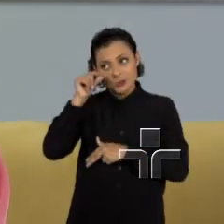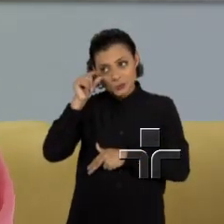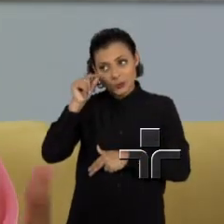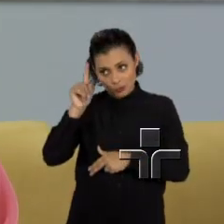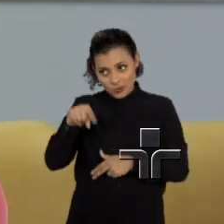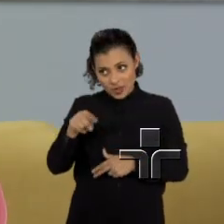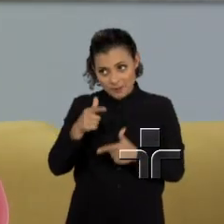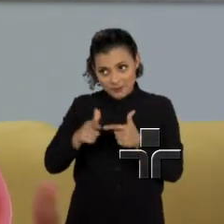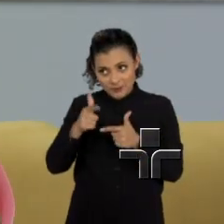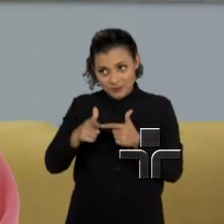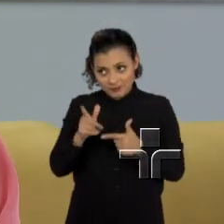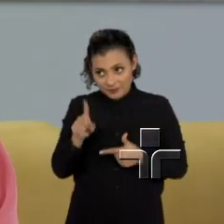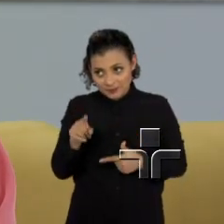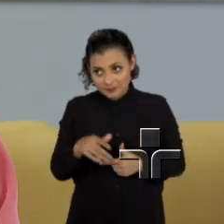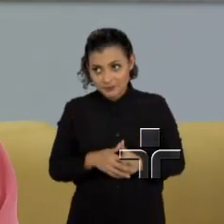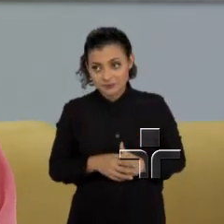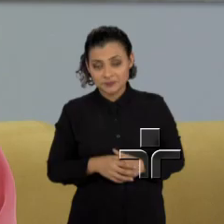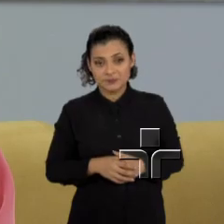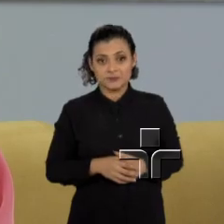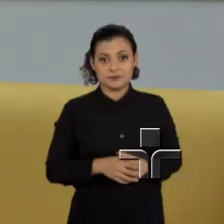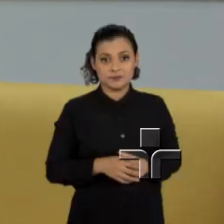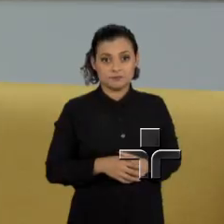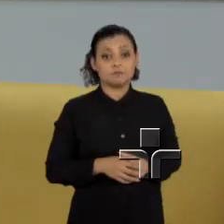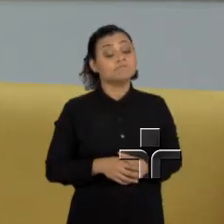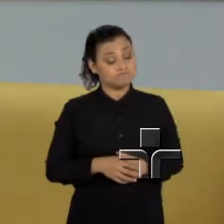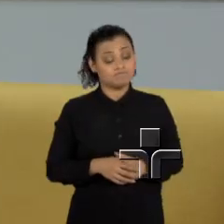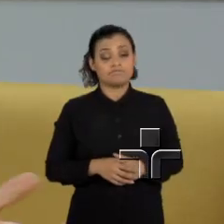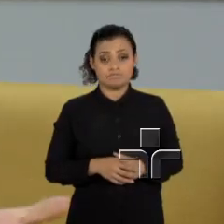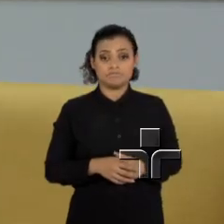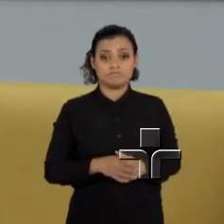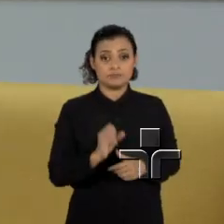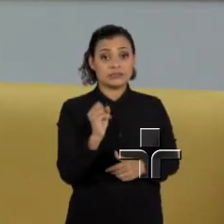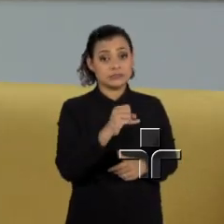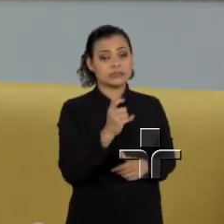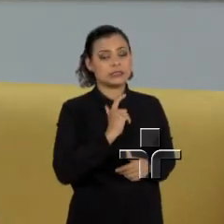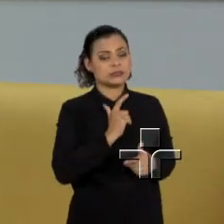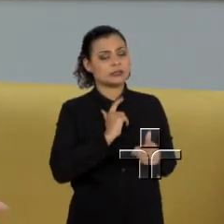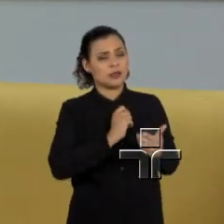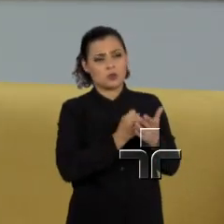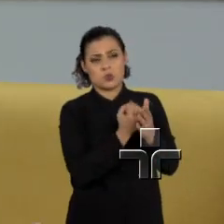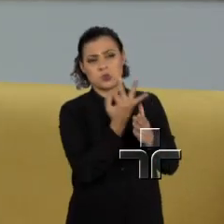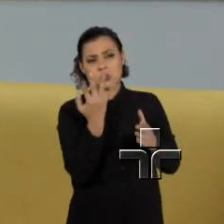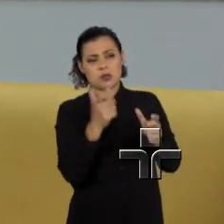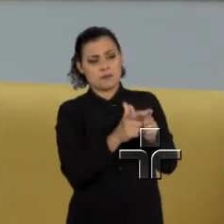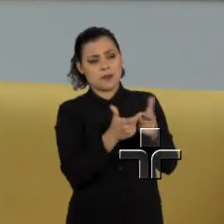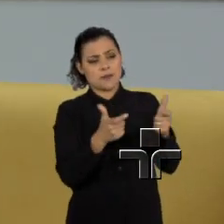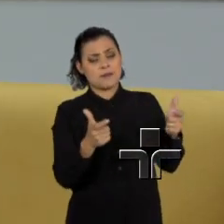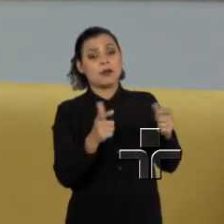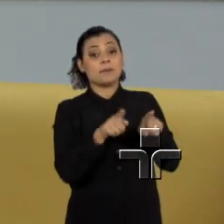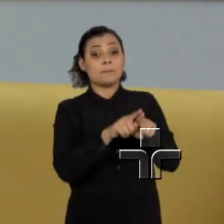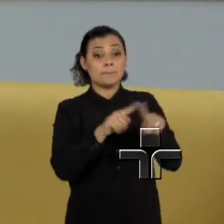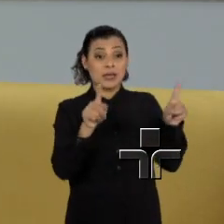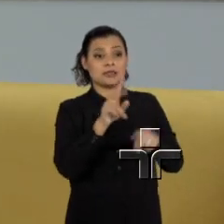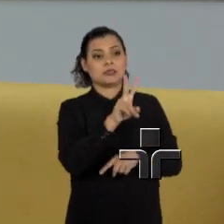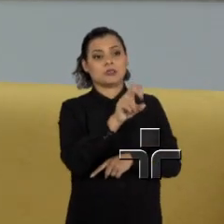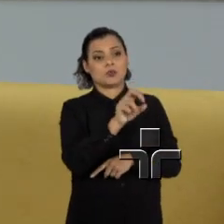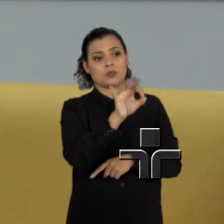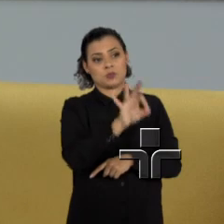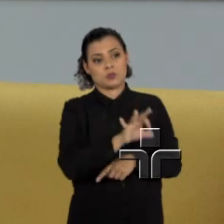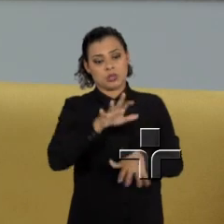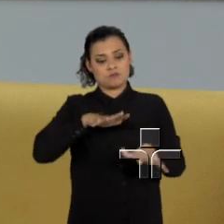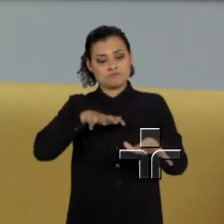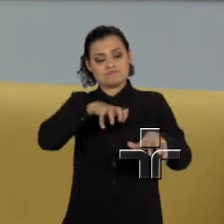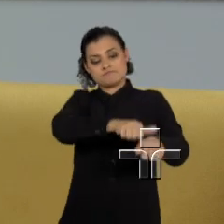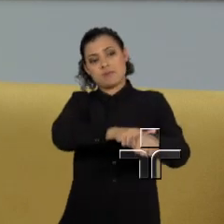a problemas com sono, né, a senhora me dizia? Sim. Tem diversos números, mas acredita-se que pelo menos 50% dos acidentes